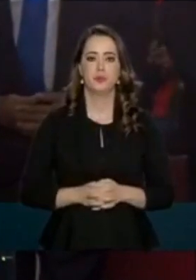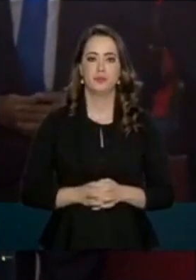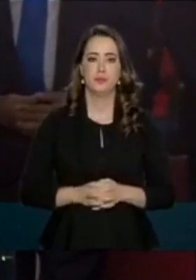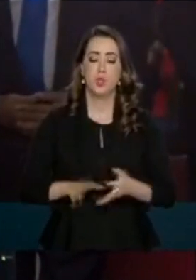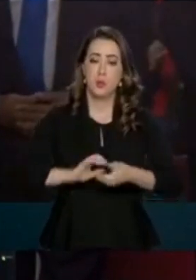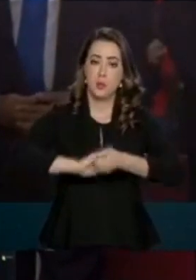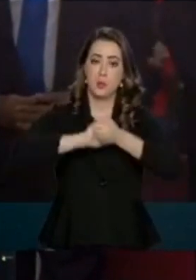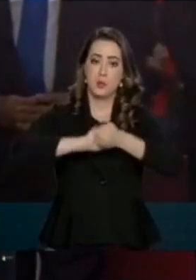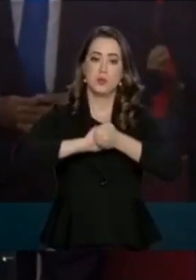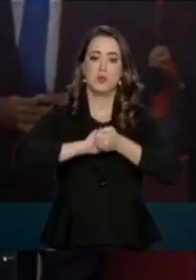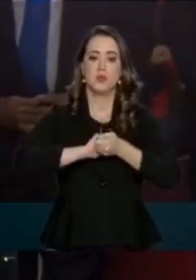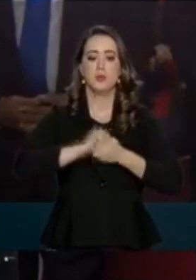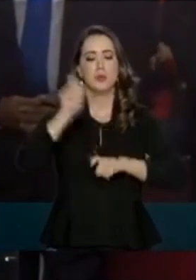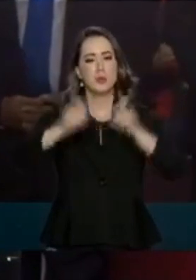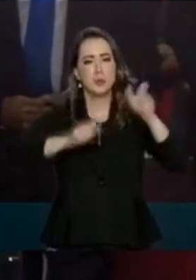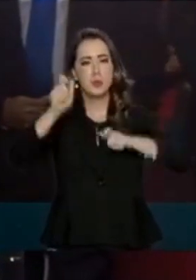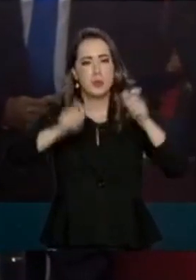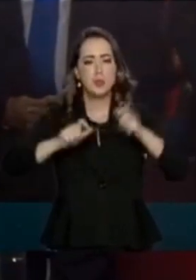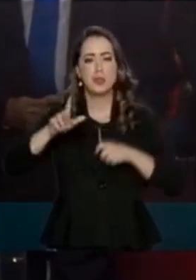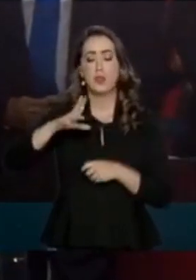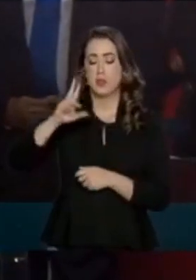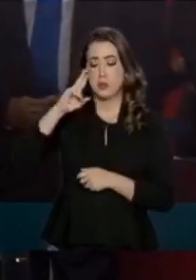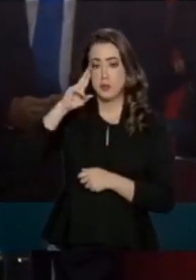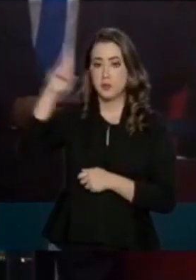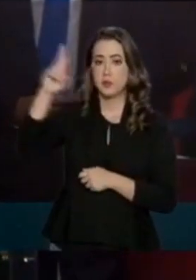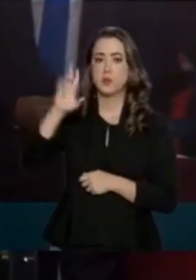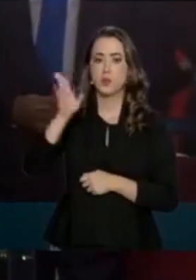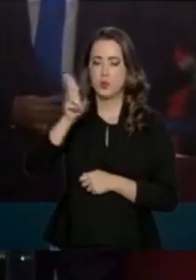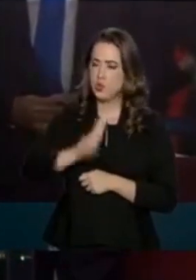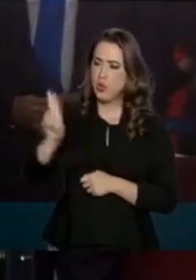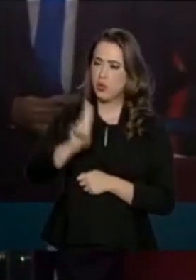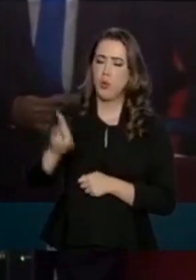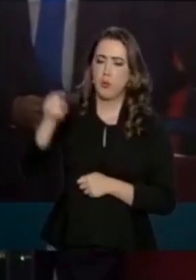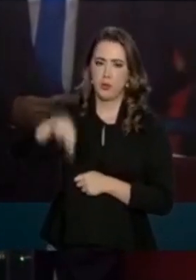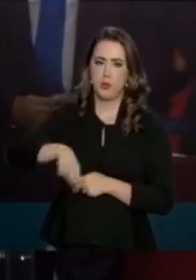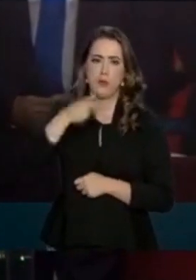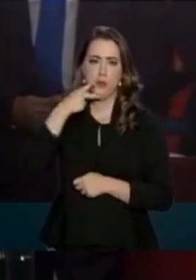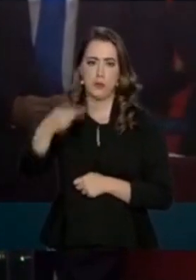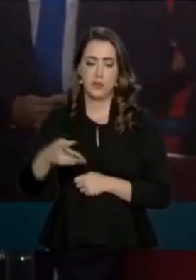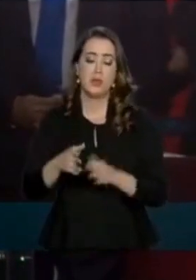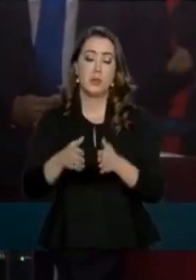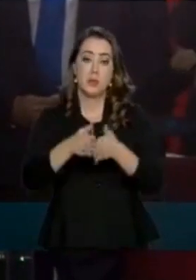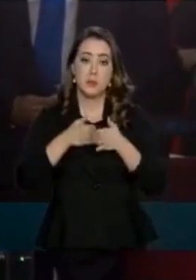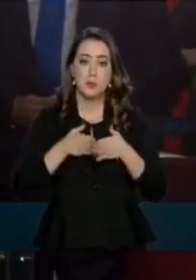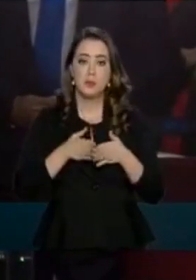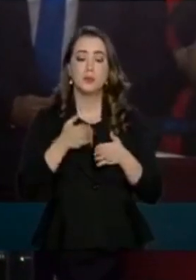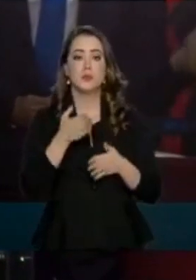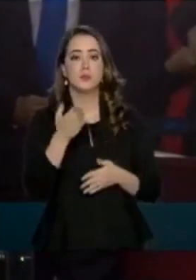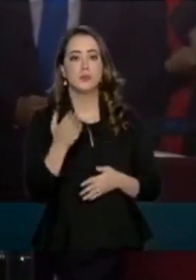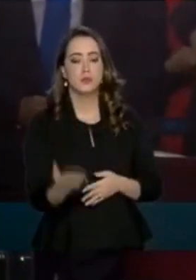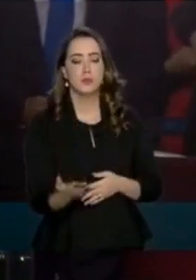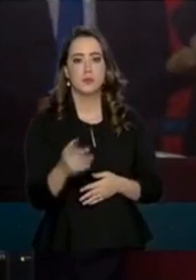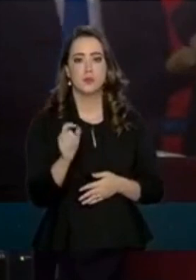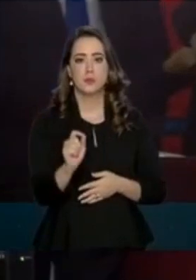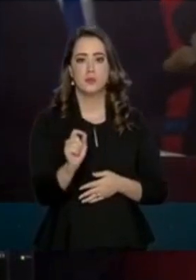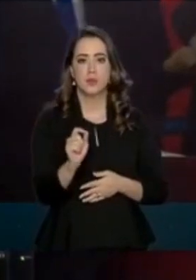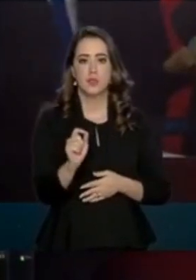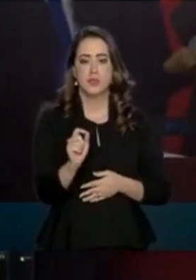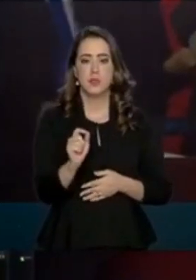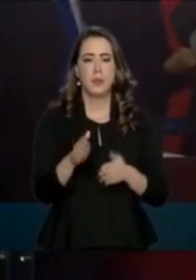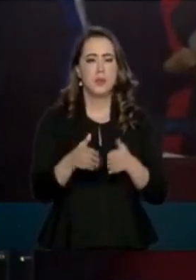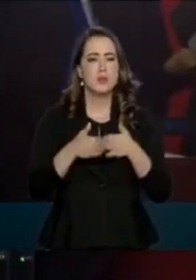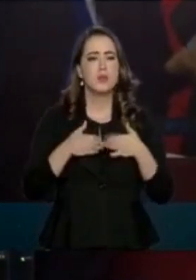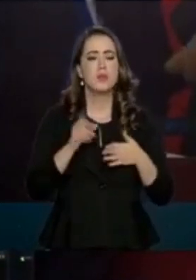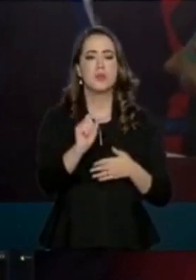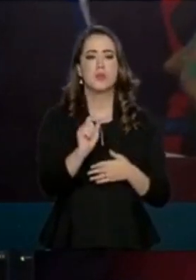Meus cumprimentos às autoridades já nominadas e, se me permitem, como